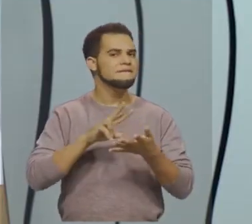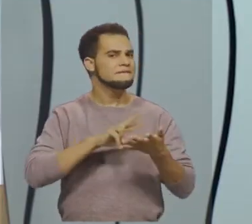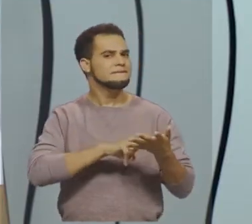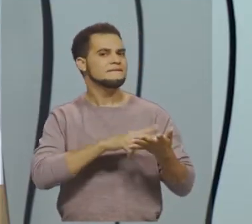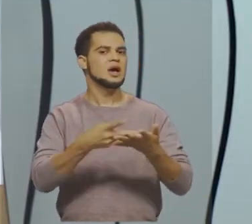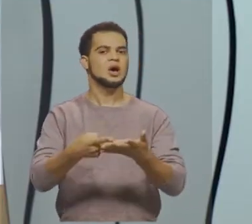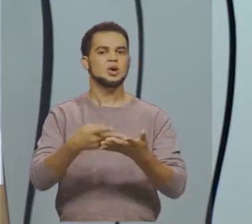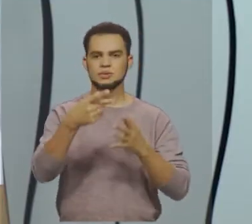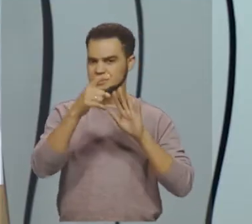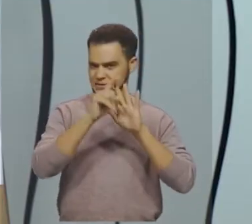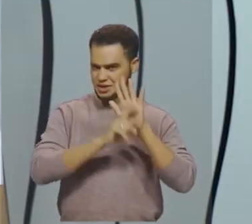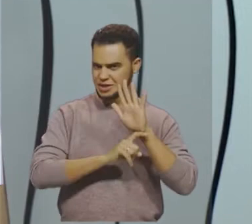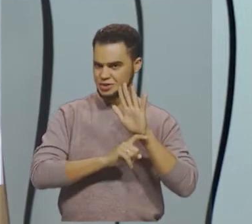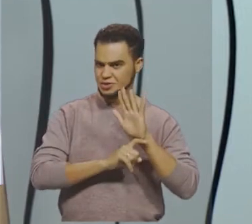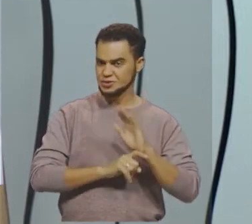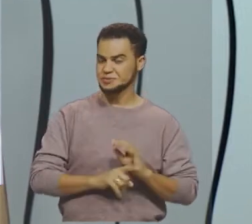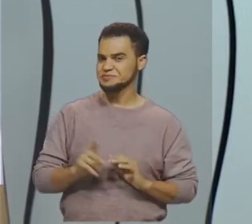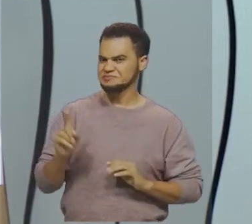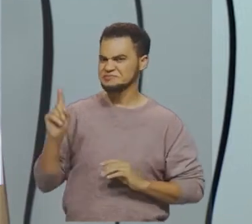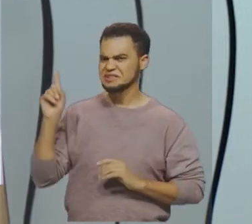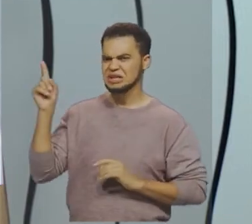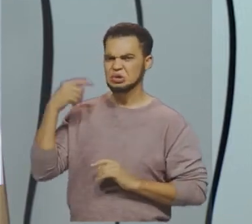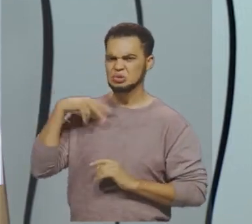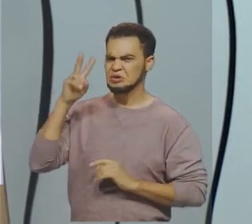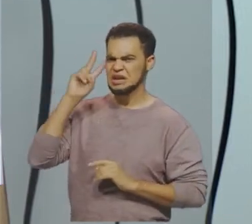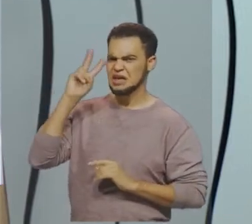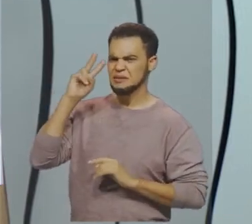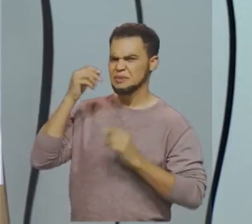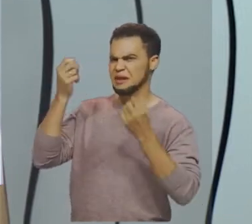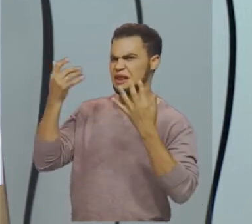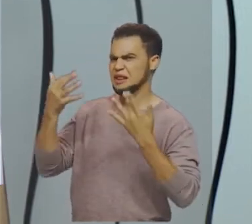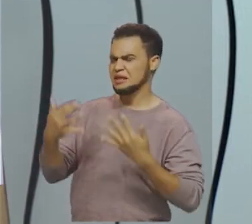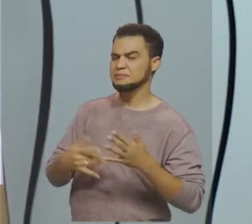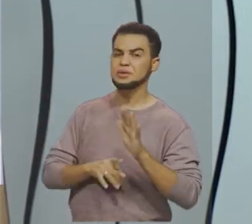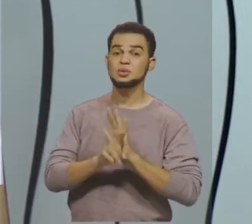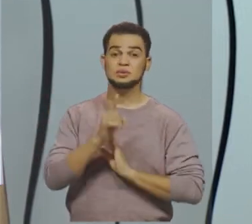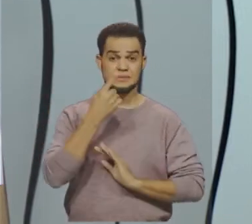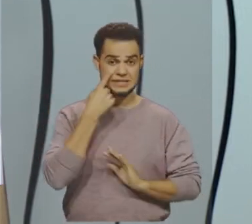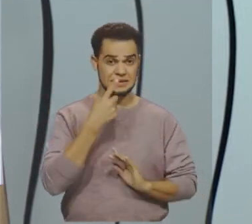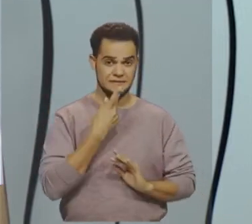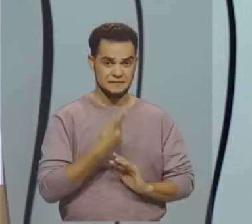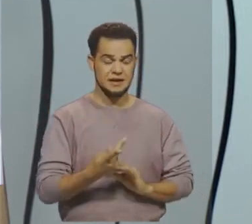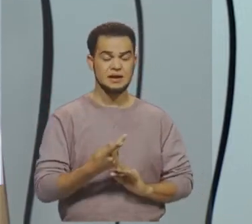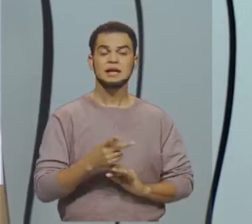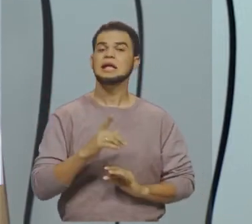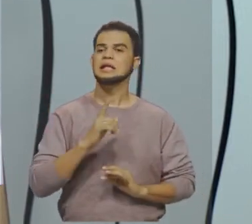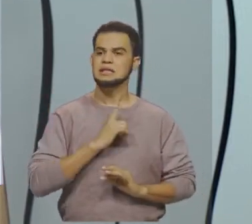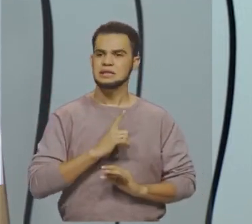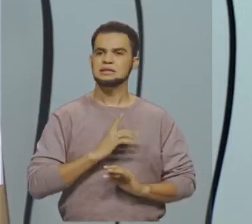ó. É uma reunião, não lembro direito a questão, mas diz que tem homens,